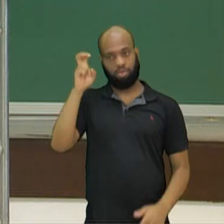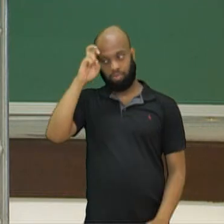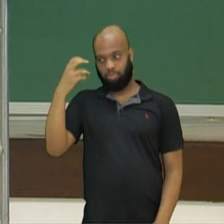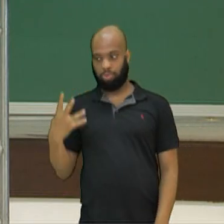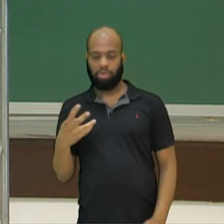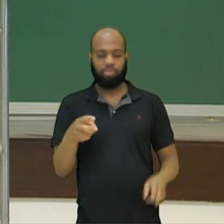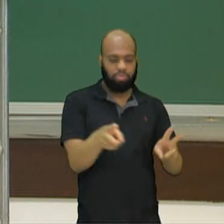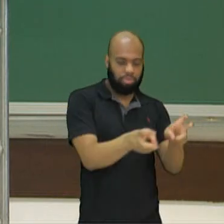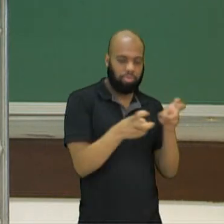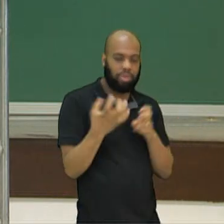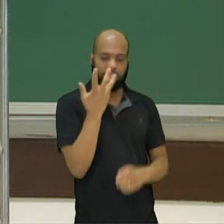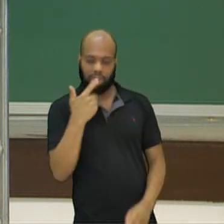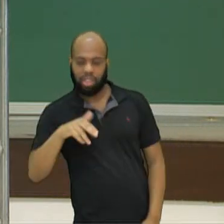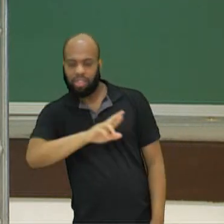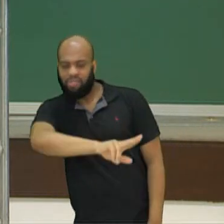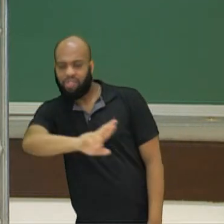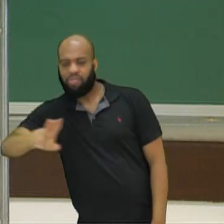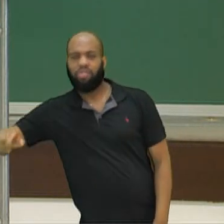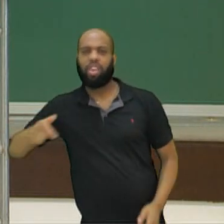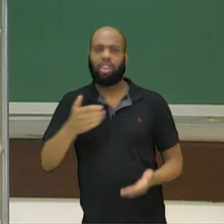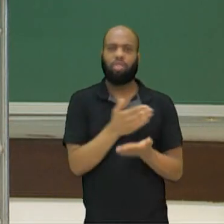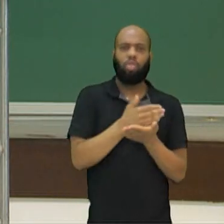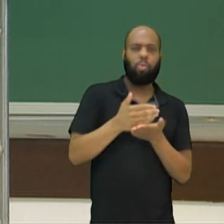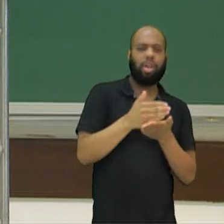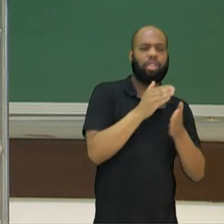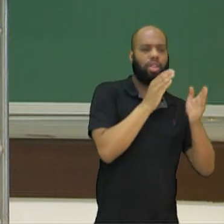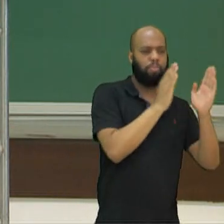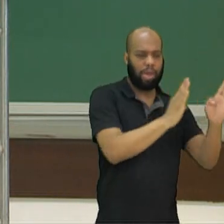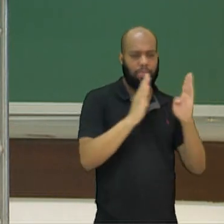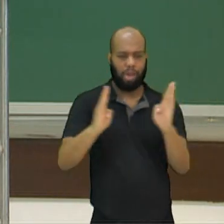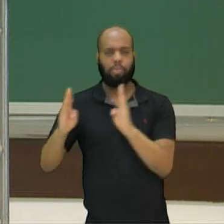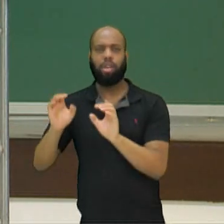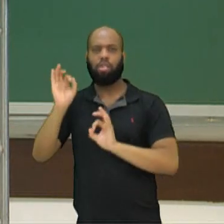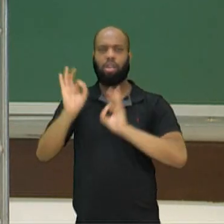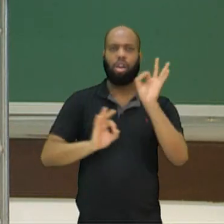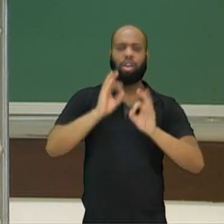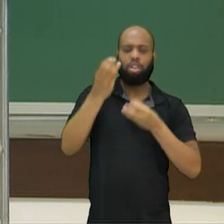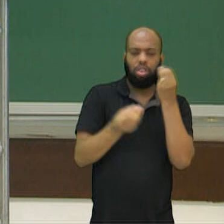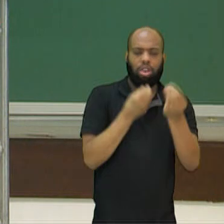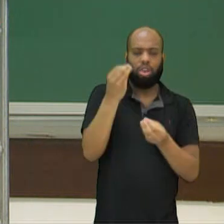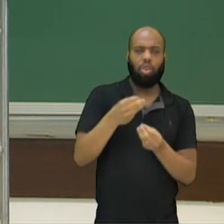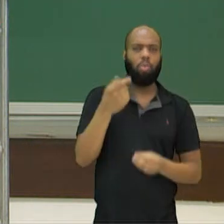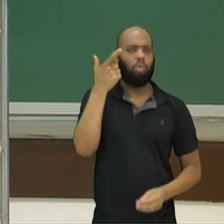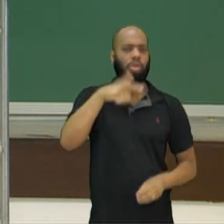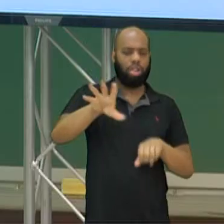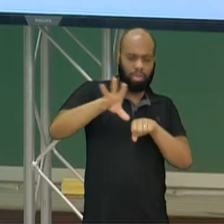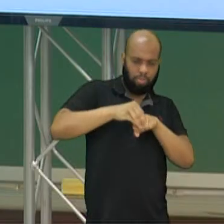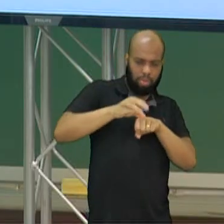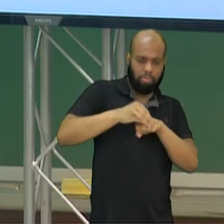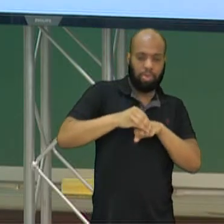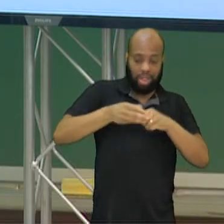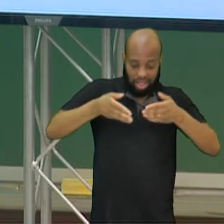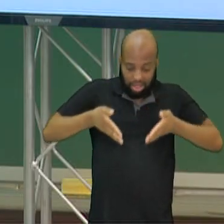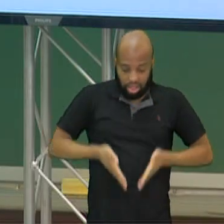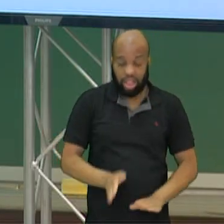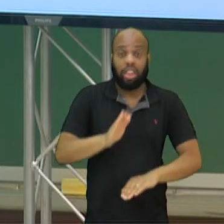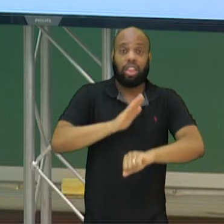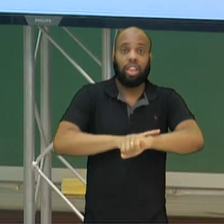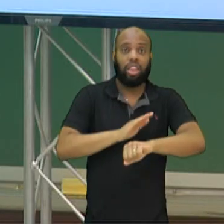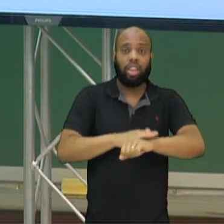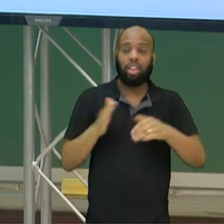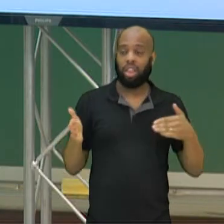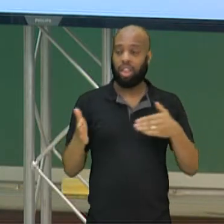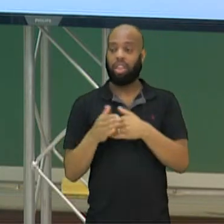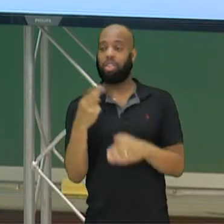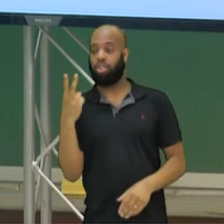faixas etárias, começa a dividir em blocos como que a criança adquire o conhecimento. Então, do nascimento até 2